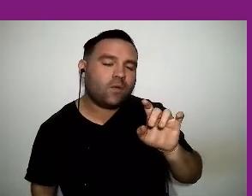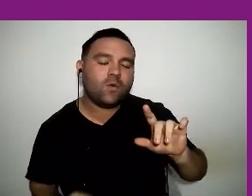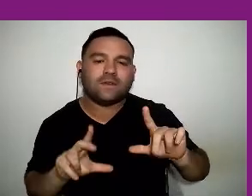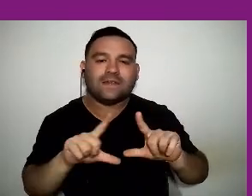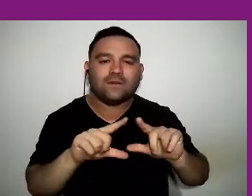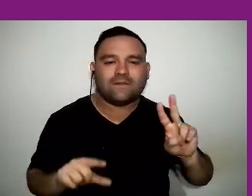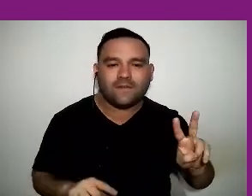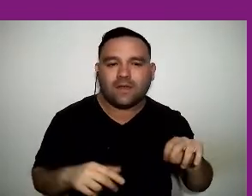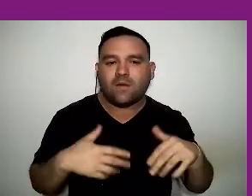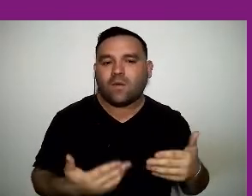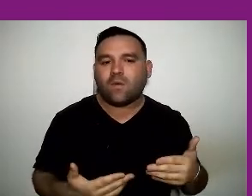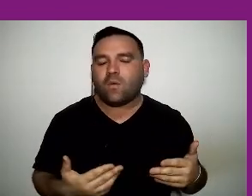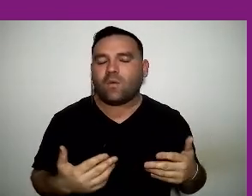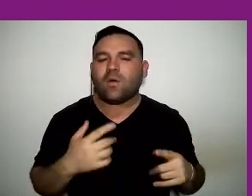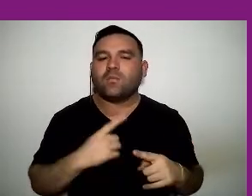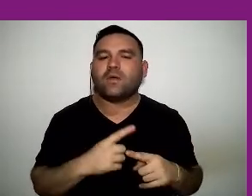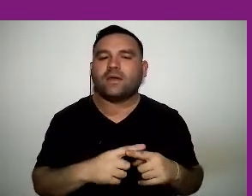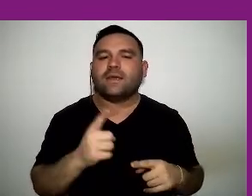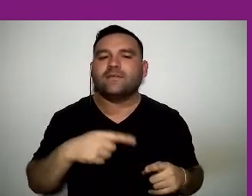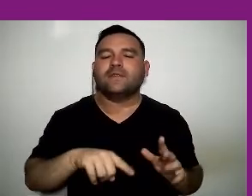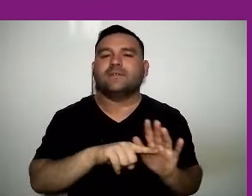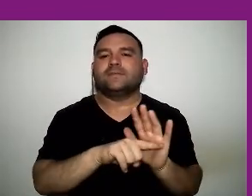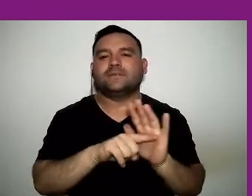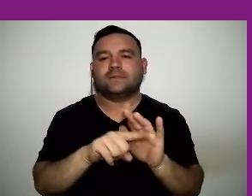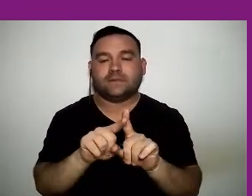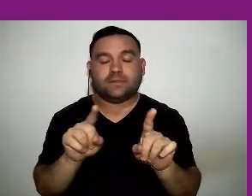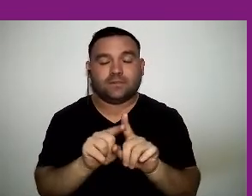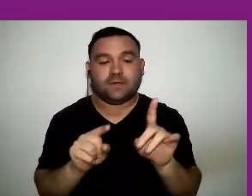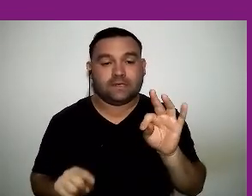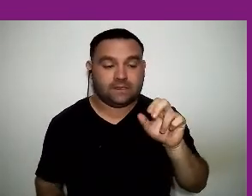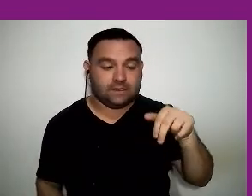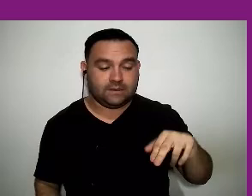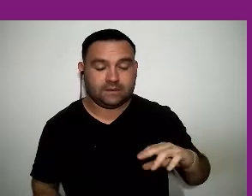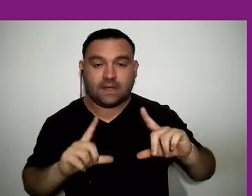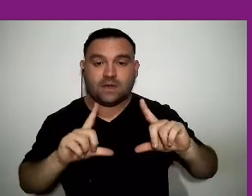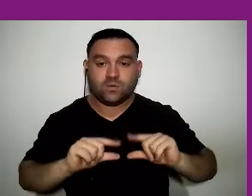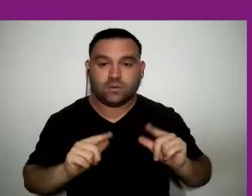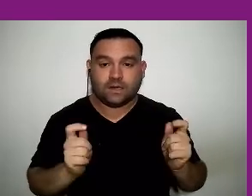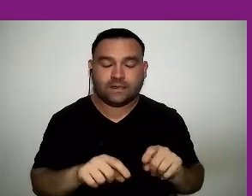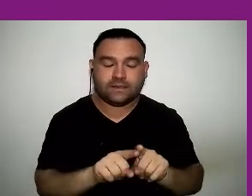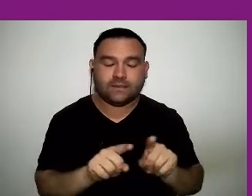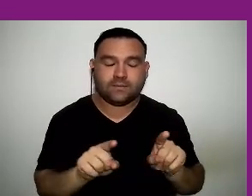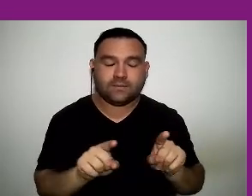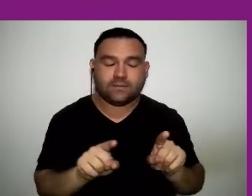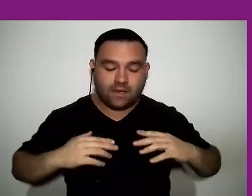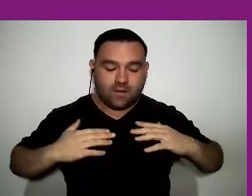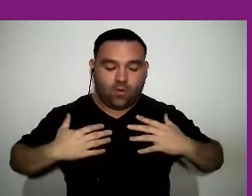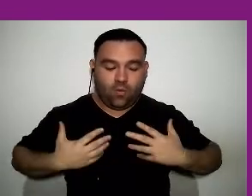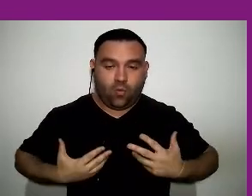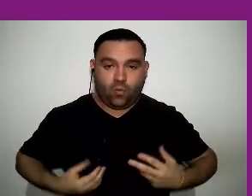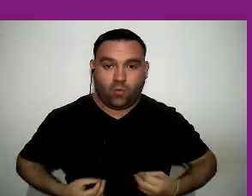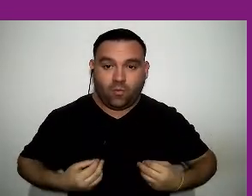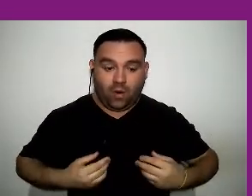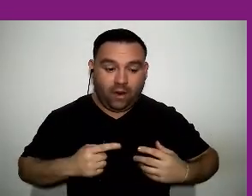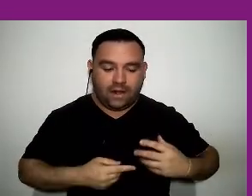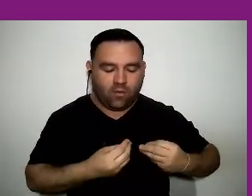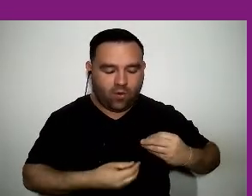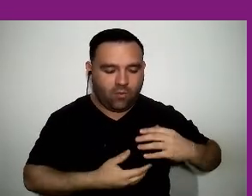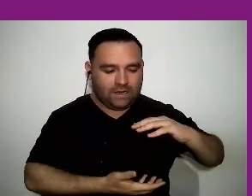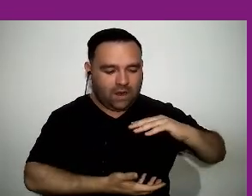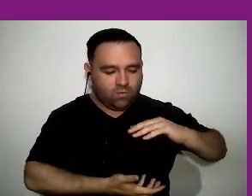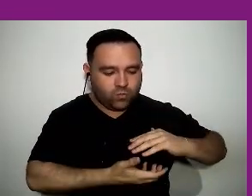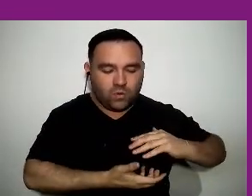ou a driving pressure, que é para você também diminuir o strain pulmonar de um pulmão que, na verdade, está encolhido,